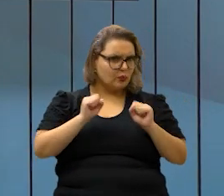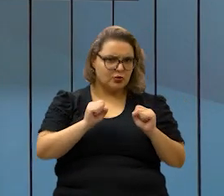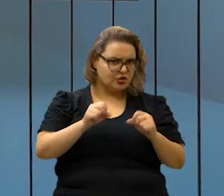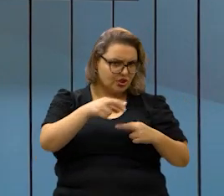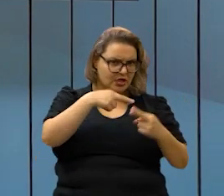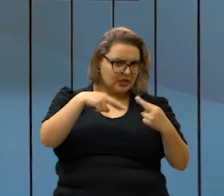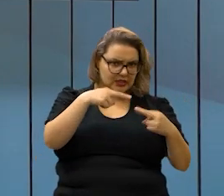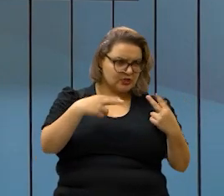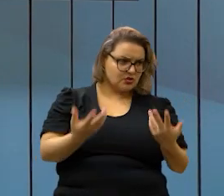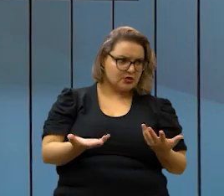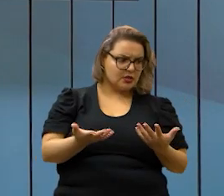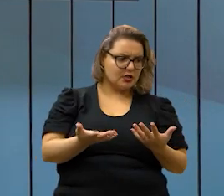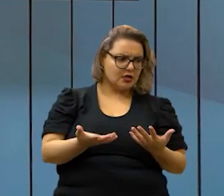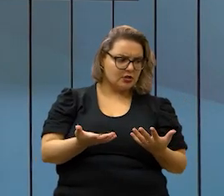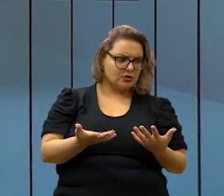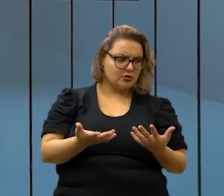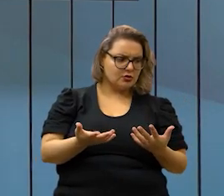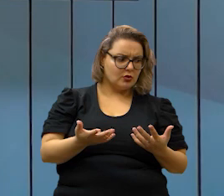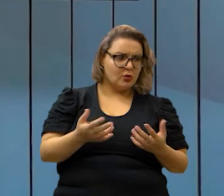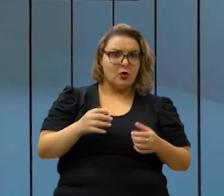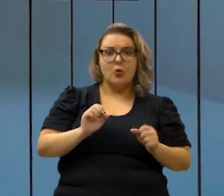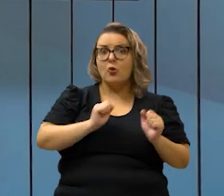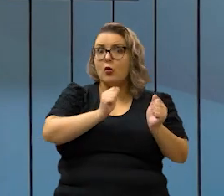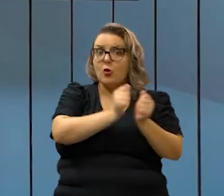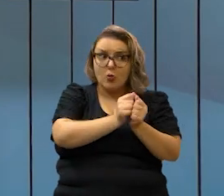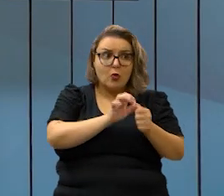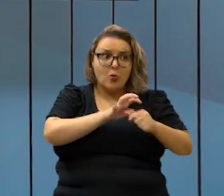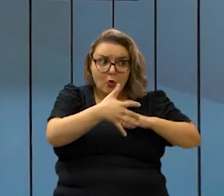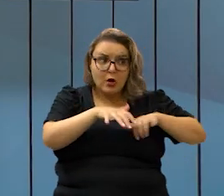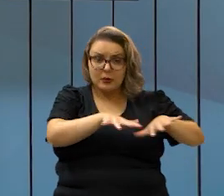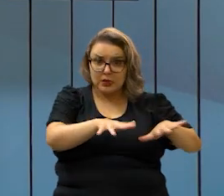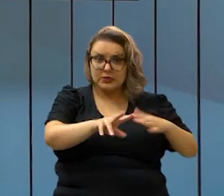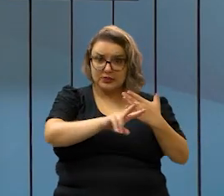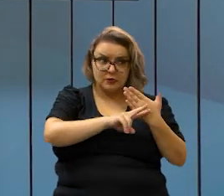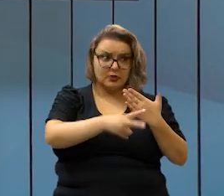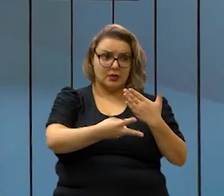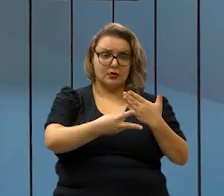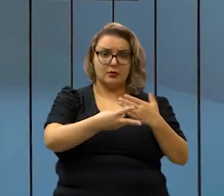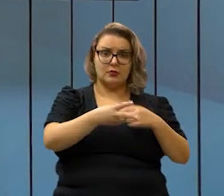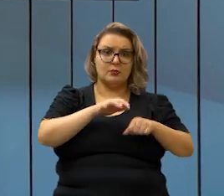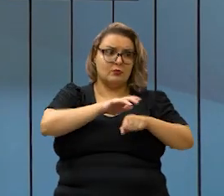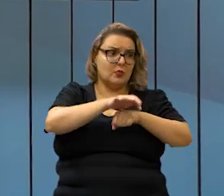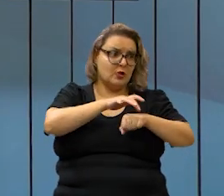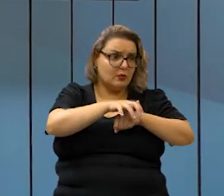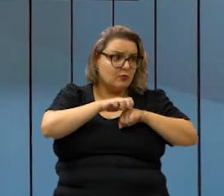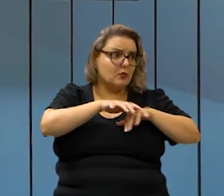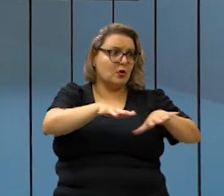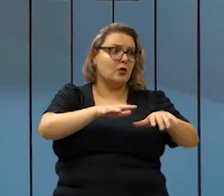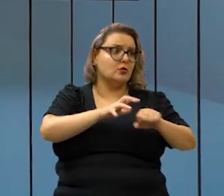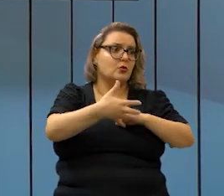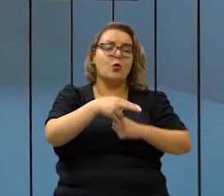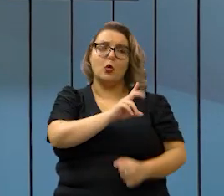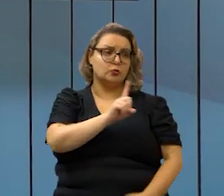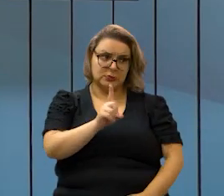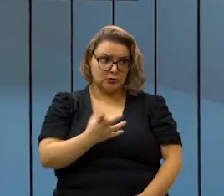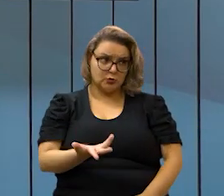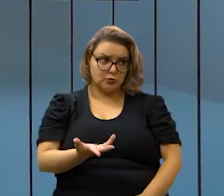aí relacionado com a pandemia, ser um reflexo da infecção pelo coronavírus ou